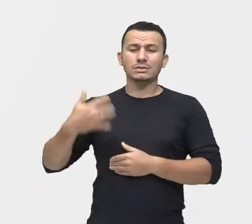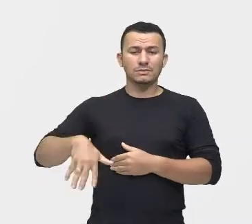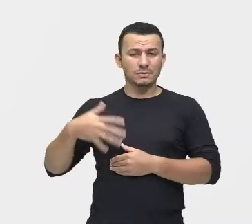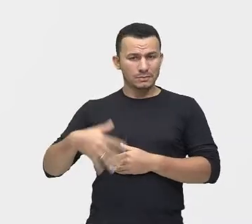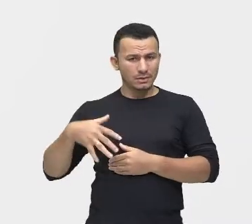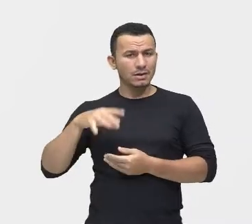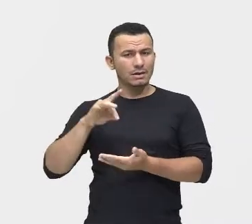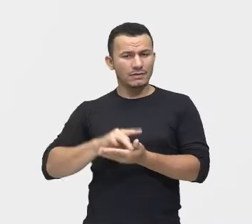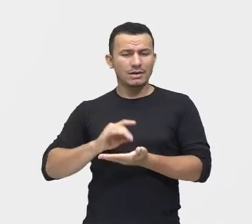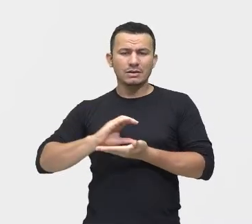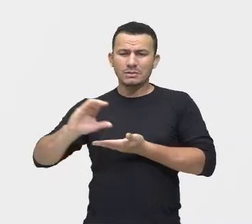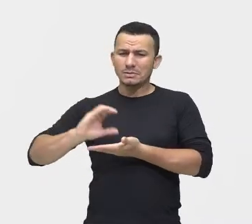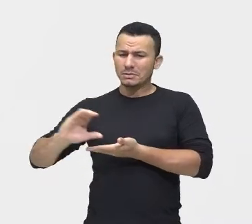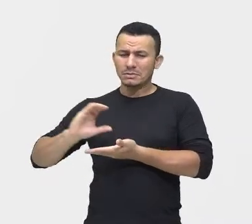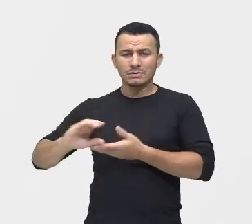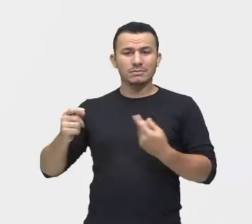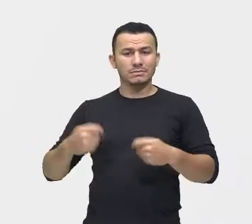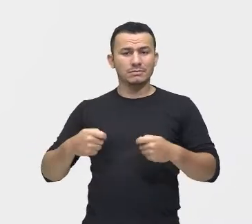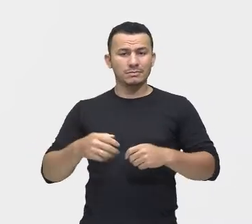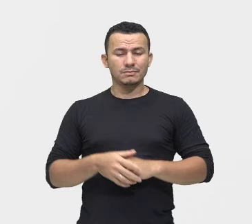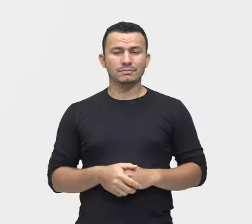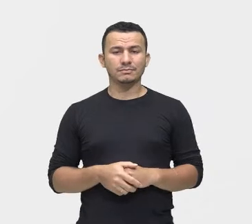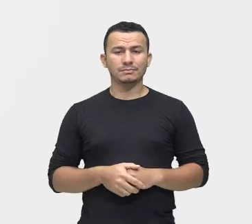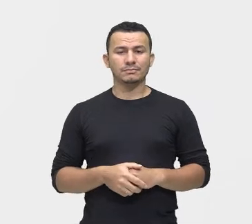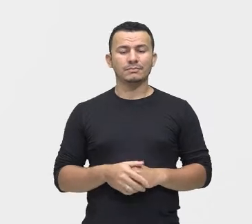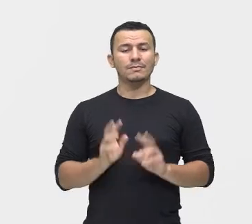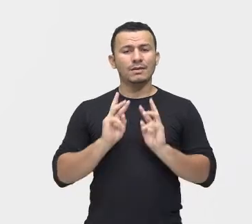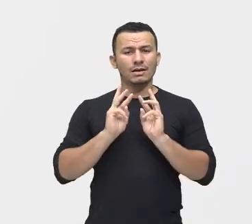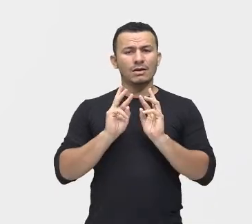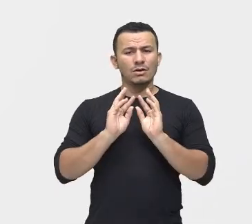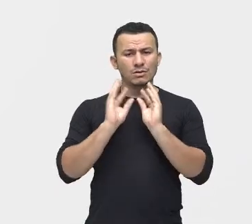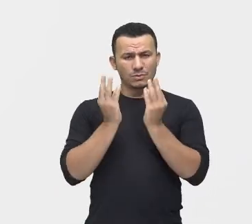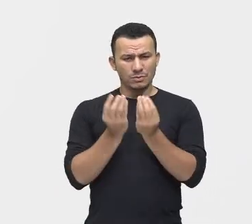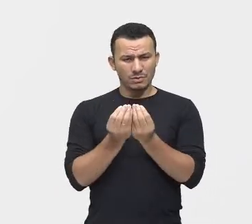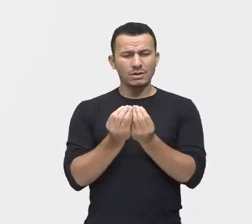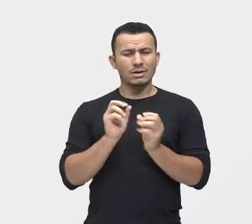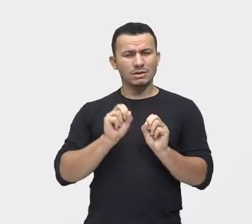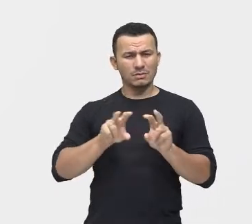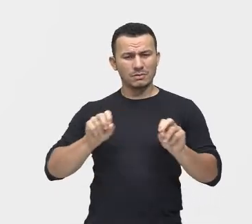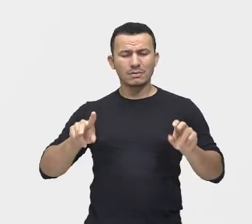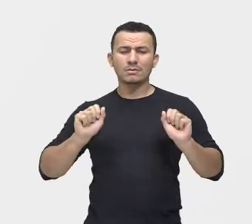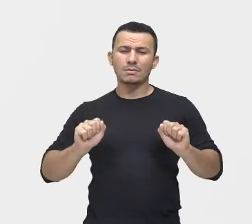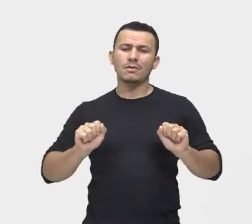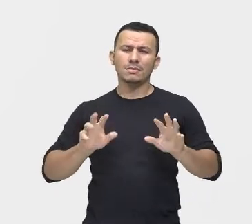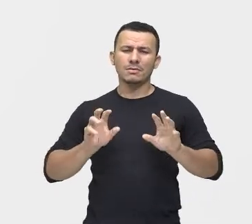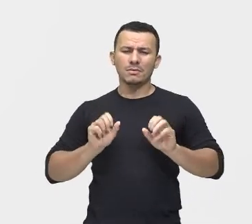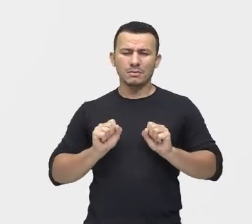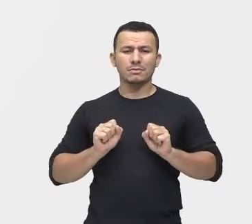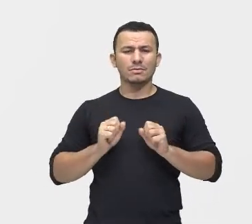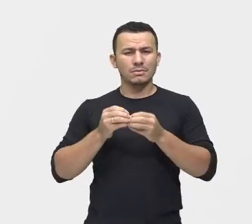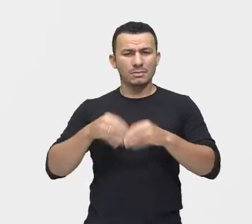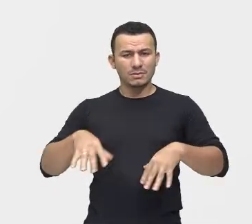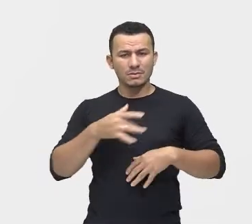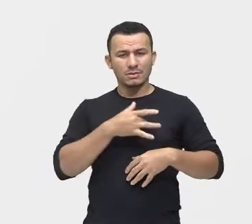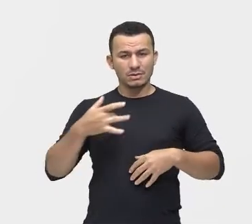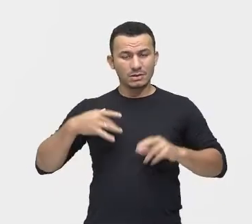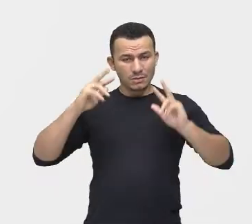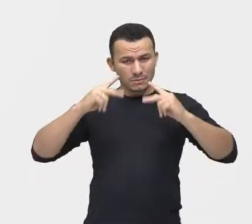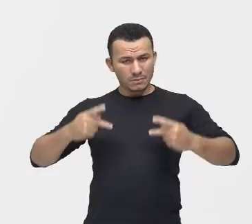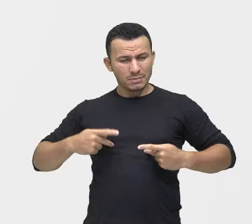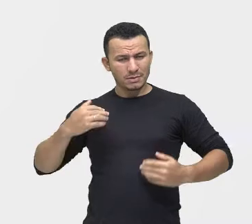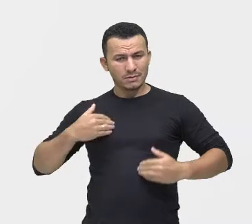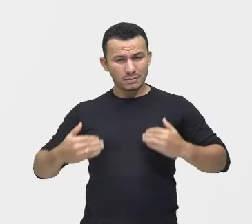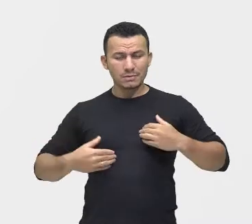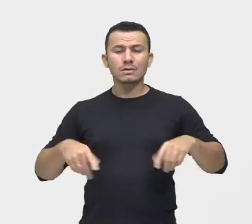é muito investimento. Suas substâncias tóxicas podem causar sérios prejuízos para a saúde humana